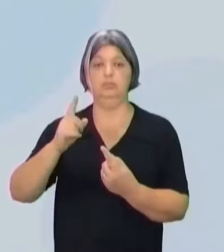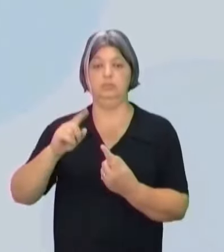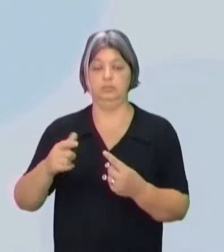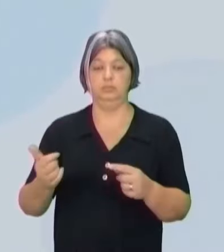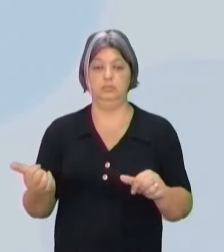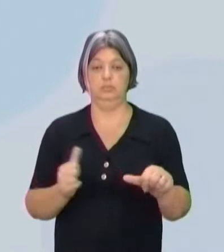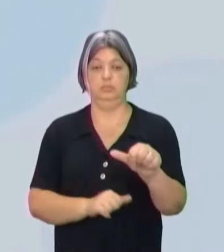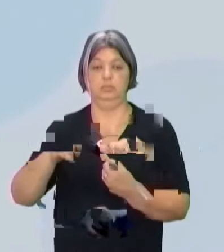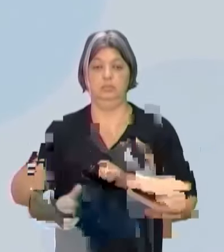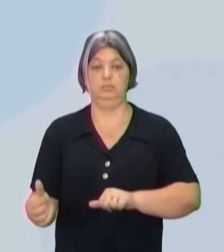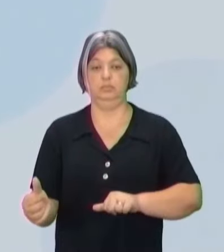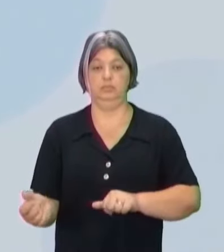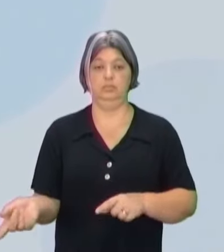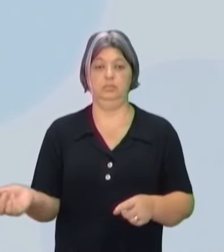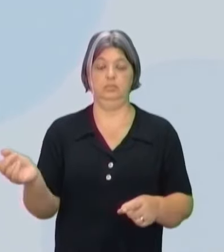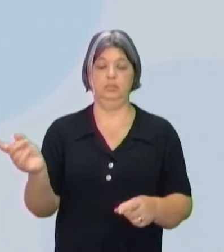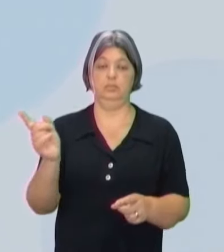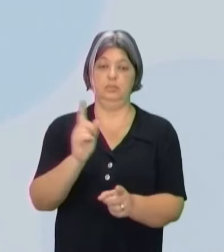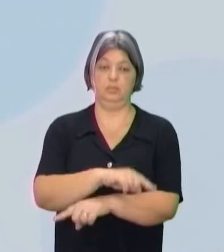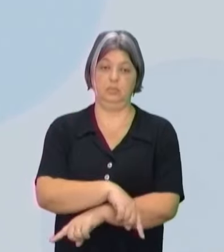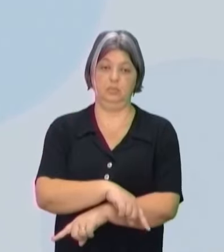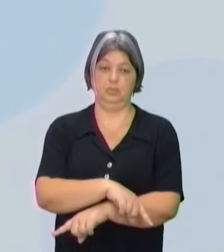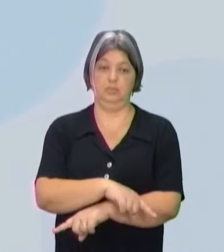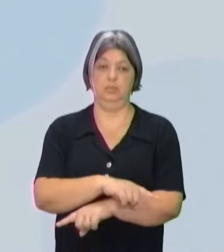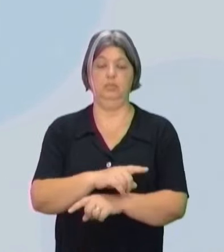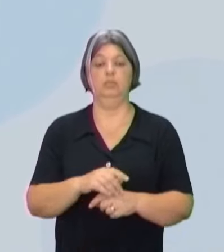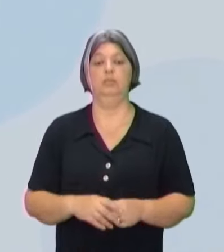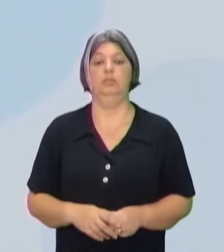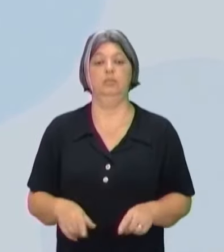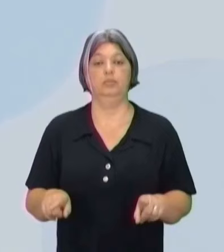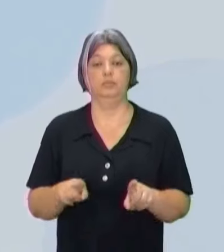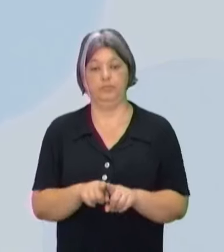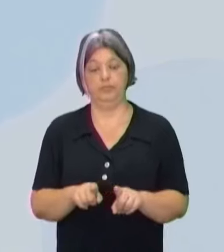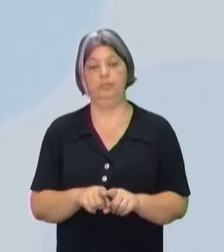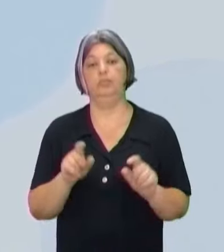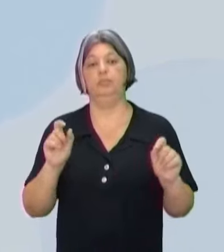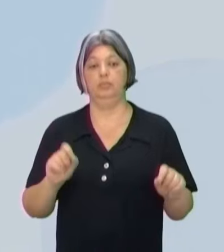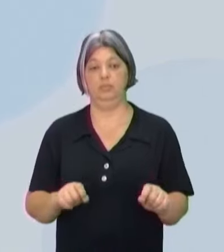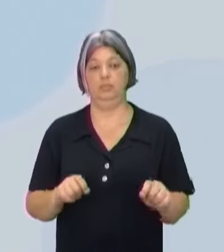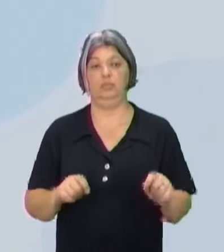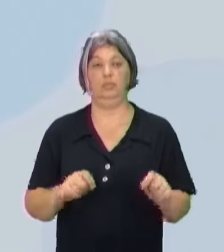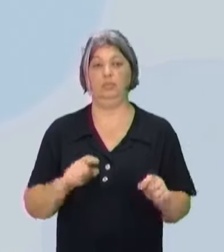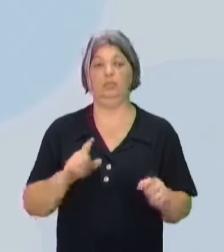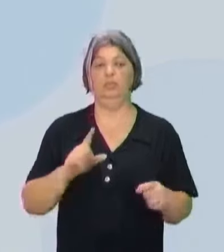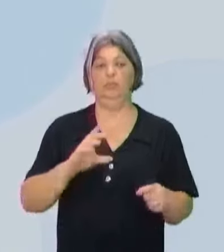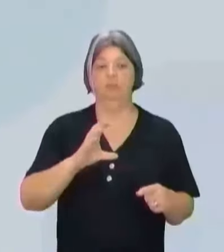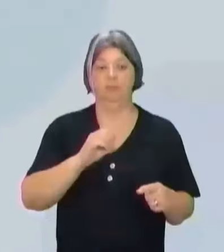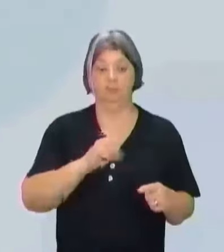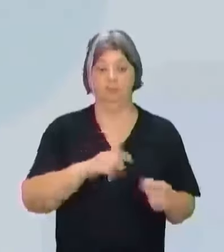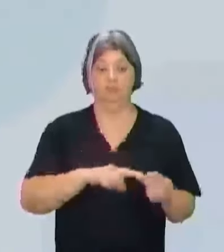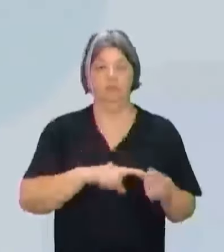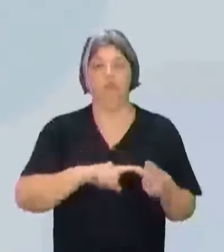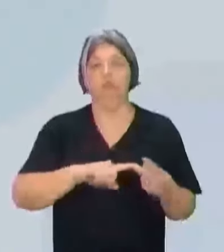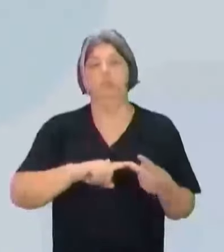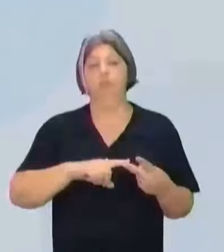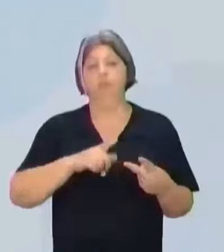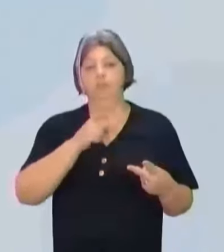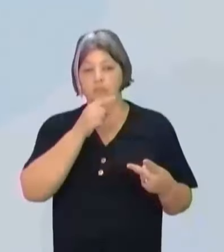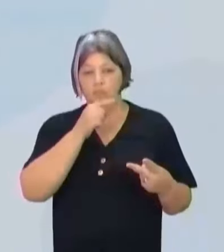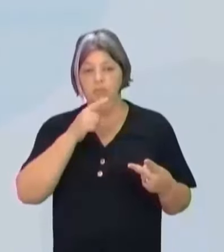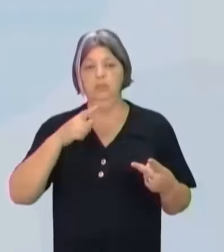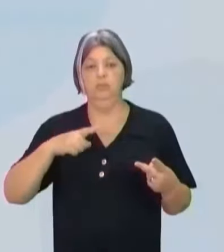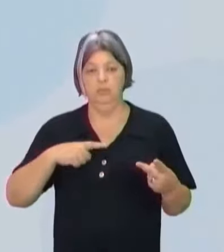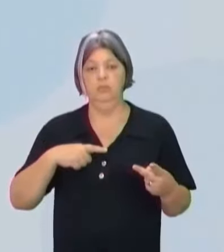ou seja, ela vai e ela volta. Então, no mesmo momento que eu tenho gás carbônico e água, eu também tenho o